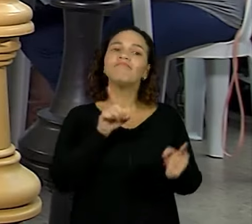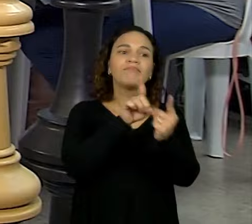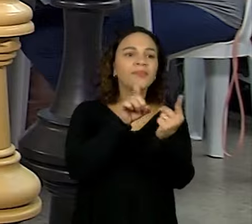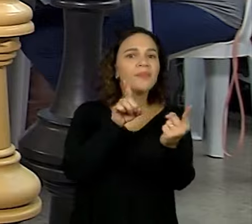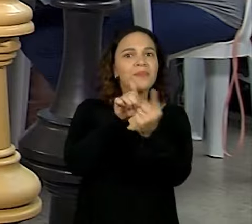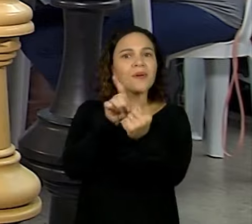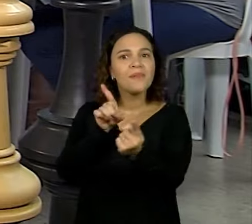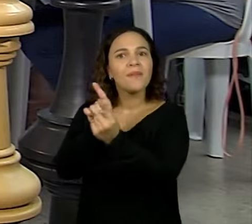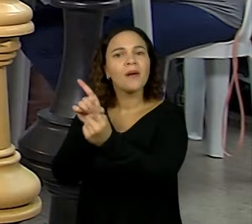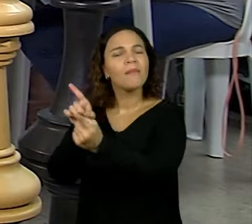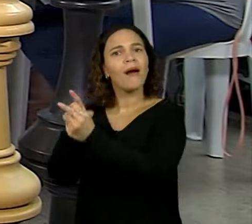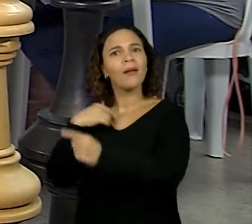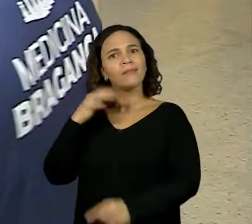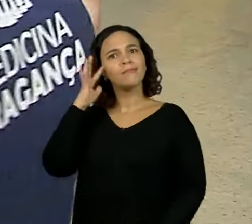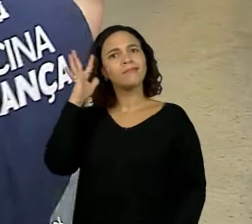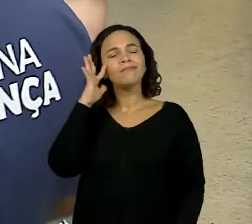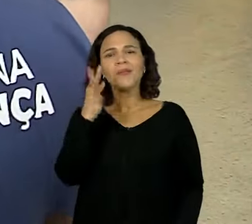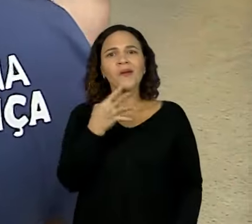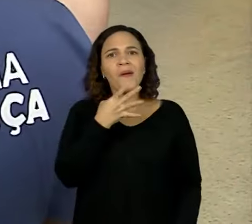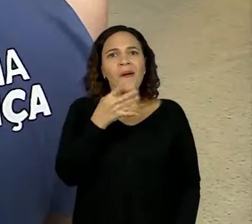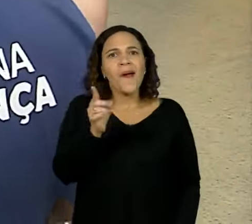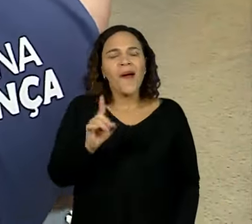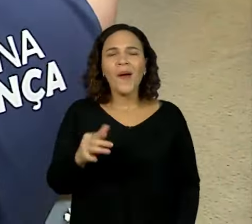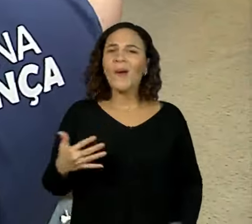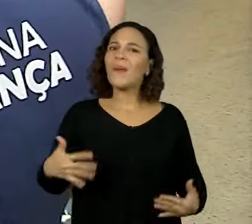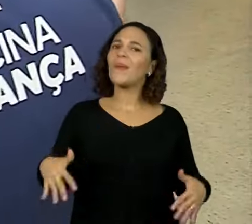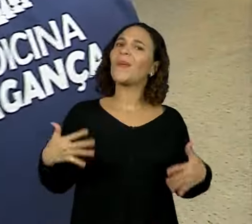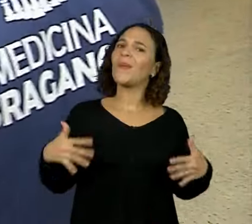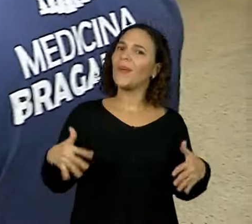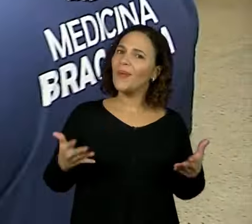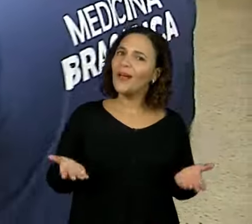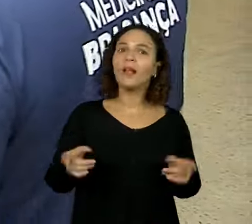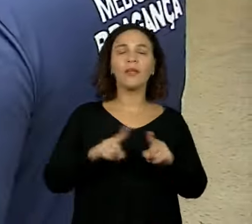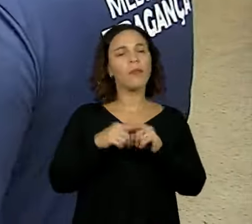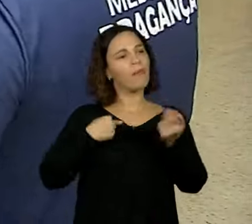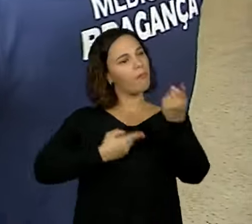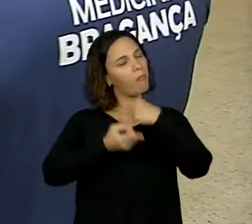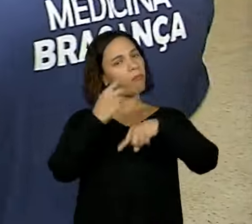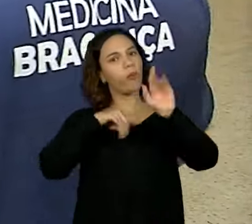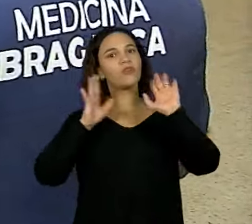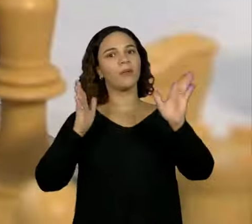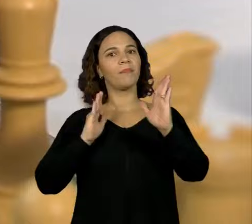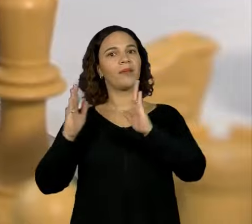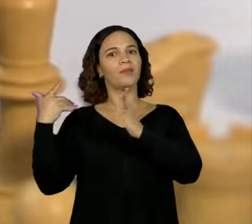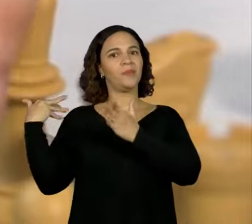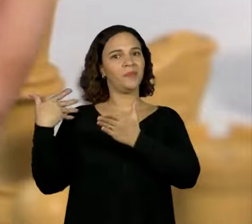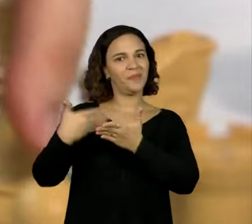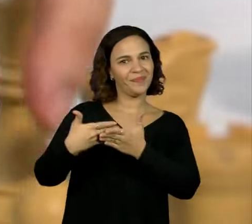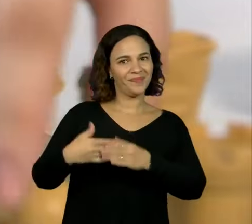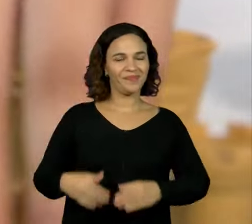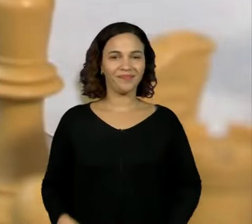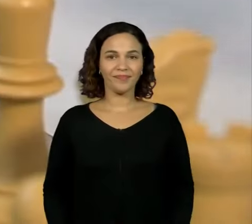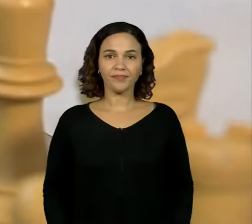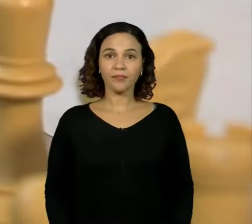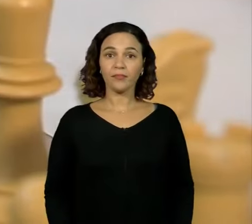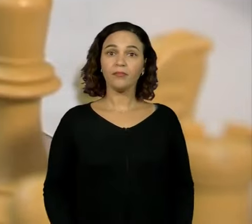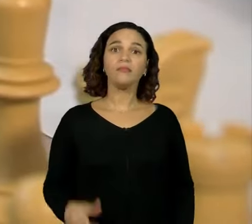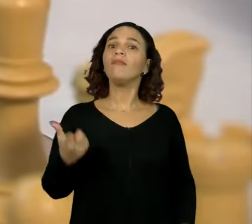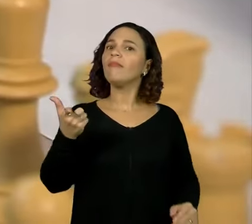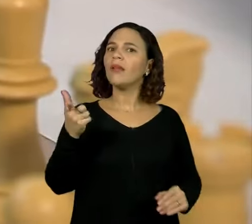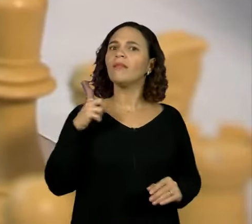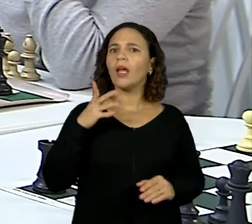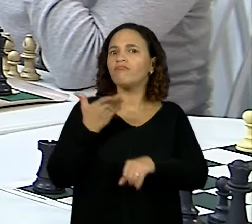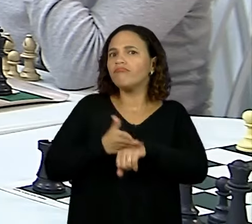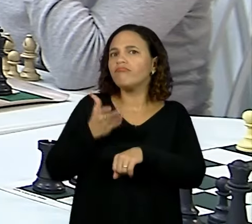que eu não imaginaria que eu iria me aproximar. E eu também evolui muito nesse tempo. Além disso, durante